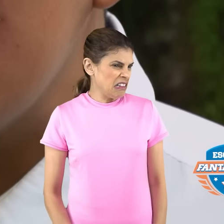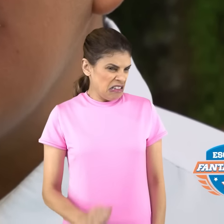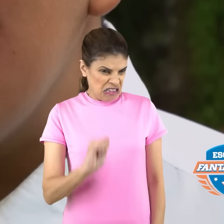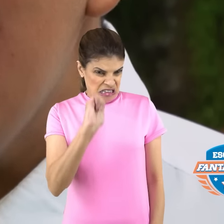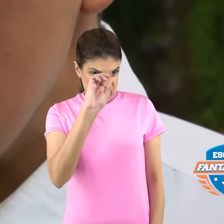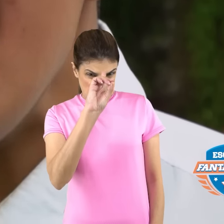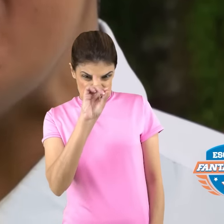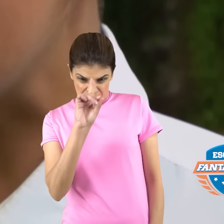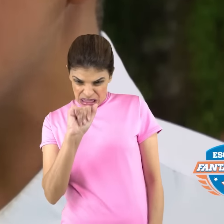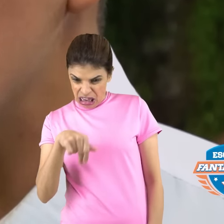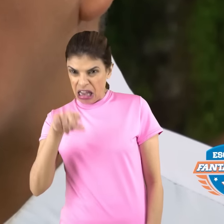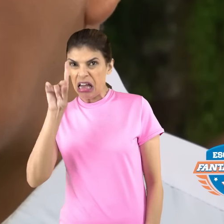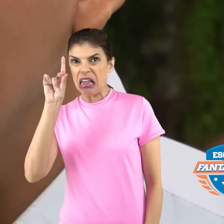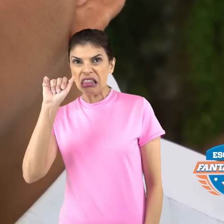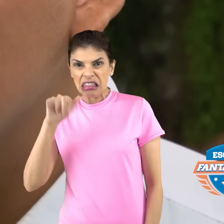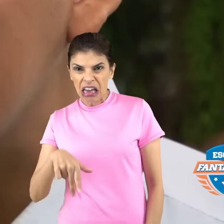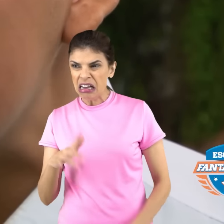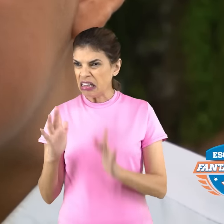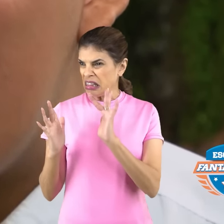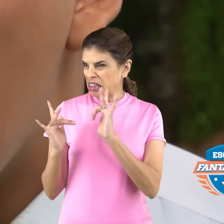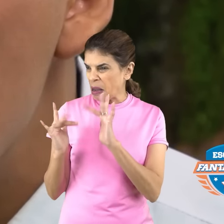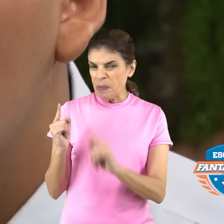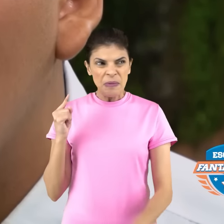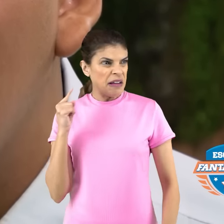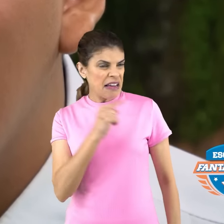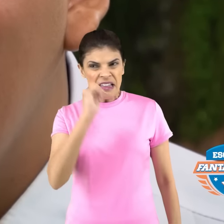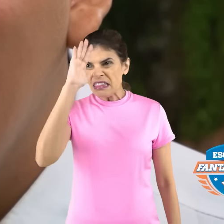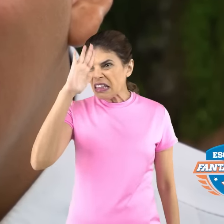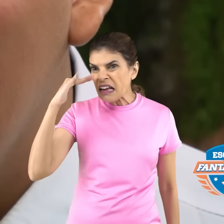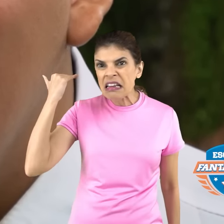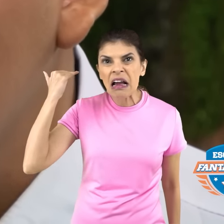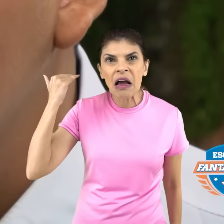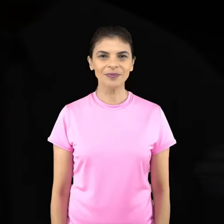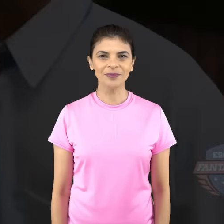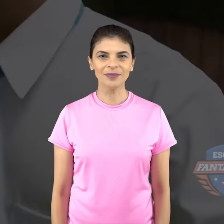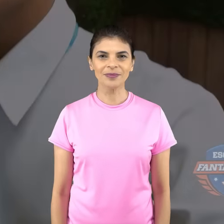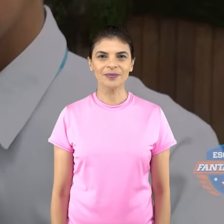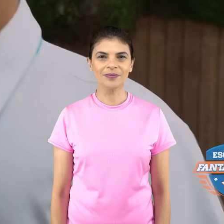Dandan? A Ana tá namorando com o Daniel?